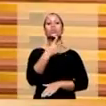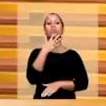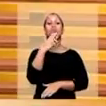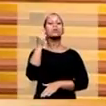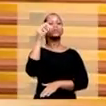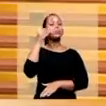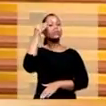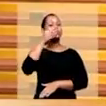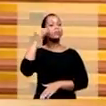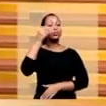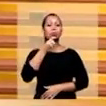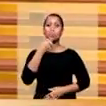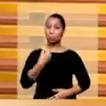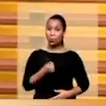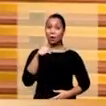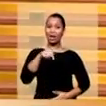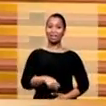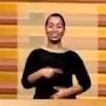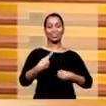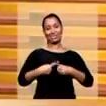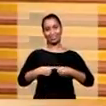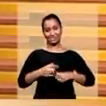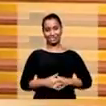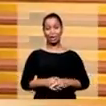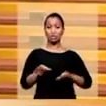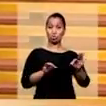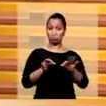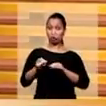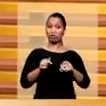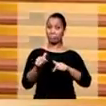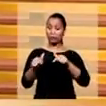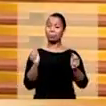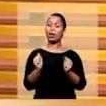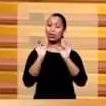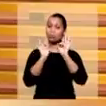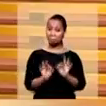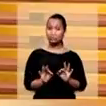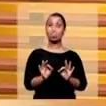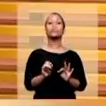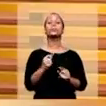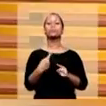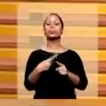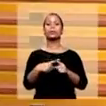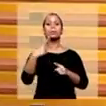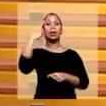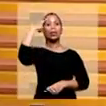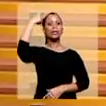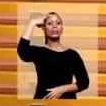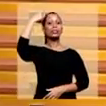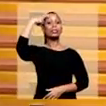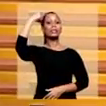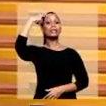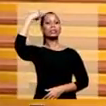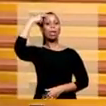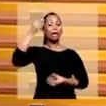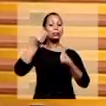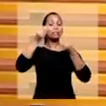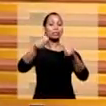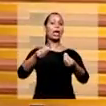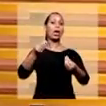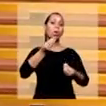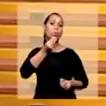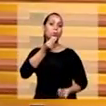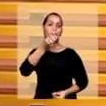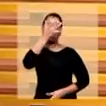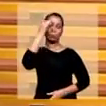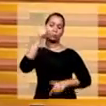conhecer agora uma experiência super bem sucedida aqui na cidade. É um projeto que trabalha justamente para criar, para dar oportunidade para